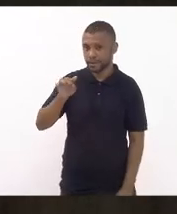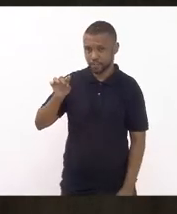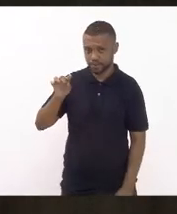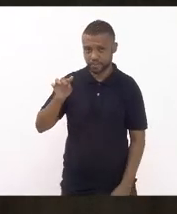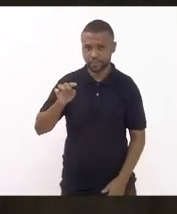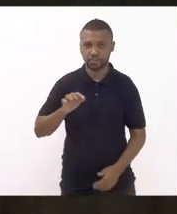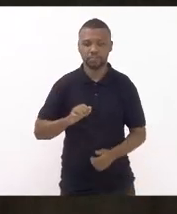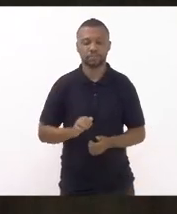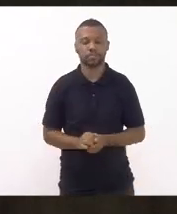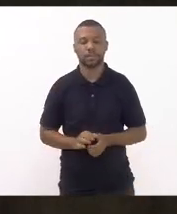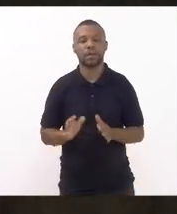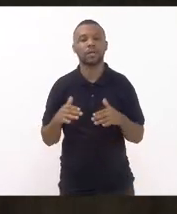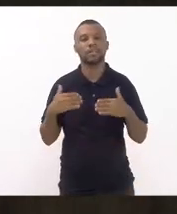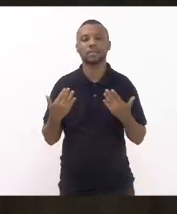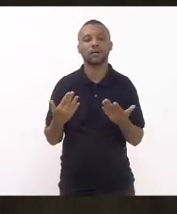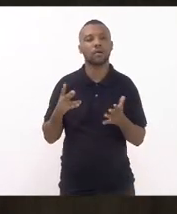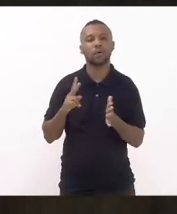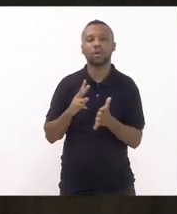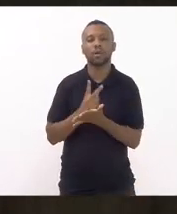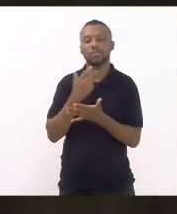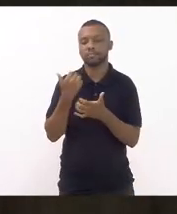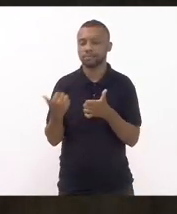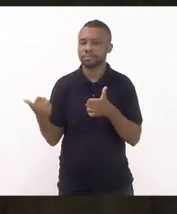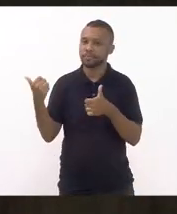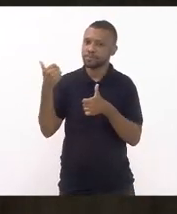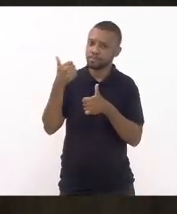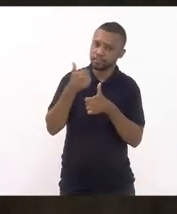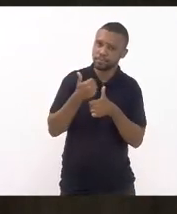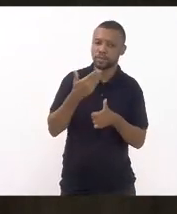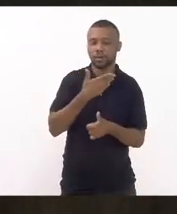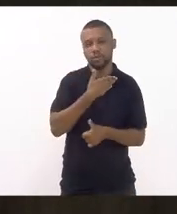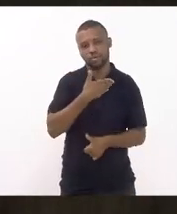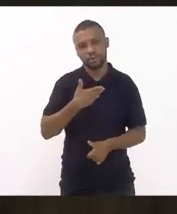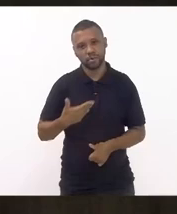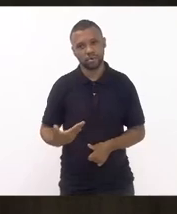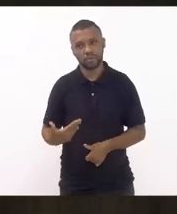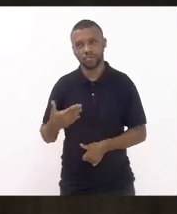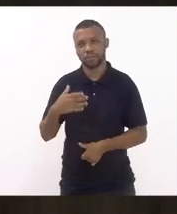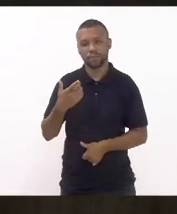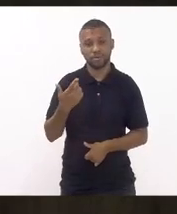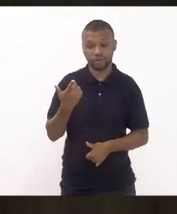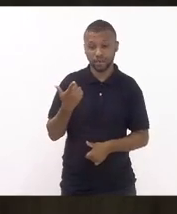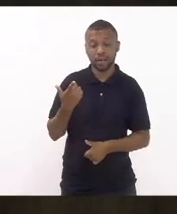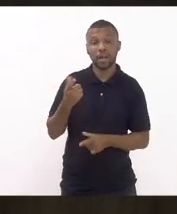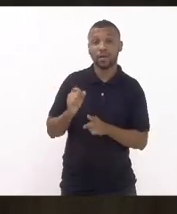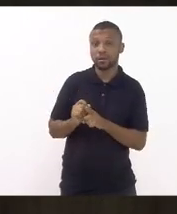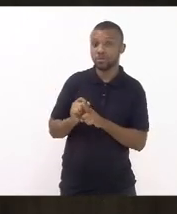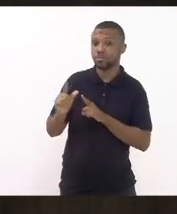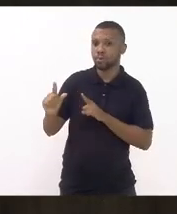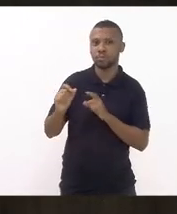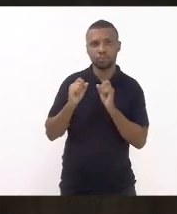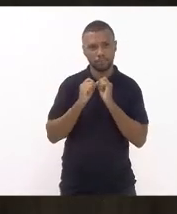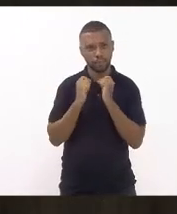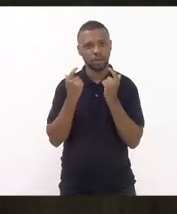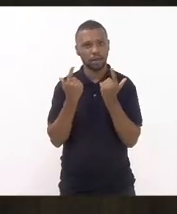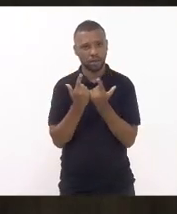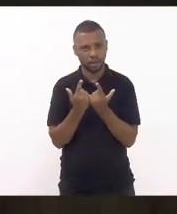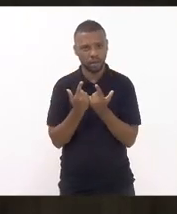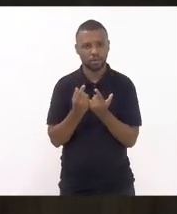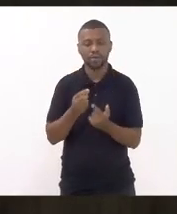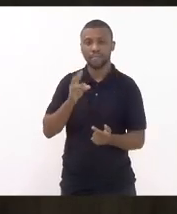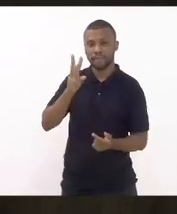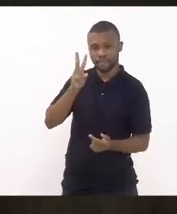Aí assumiu o senhor governador cassado por essa casa,